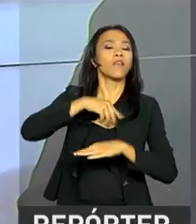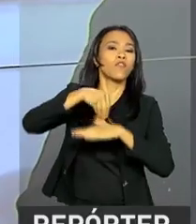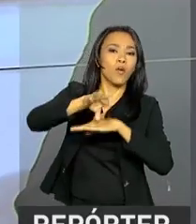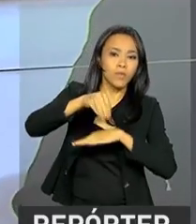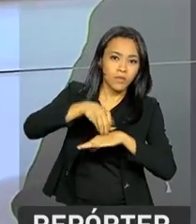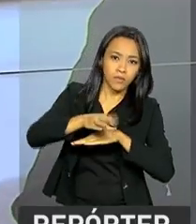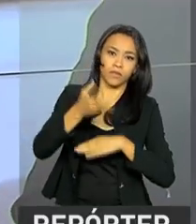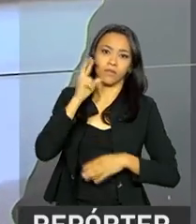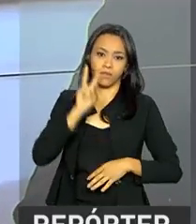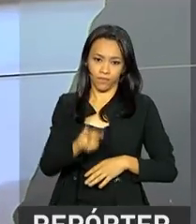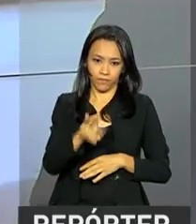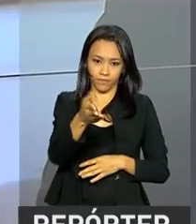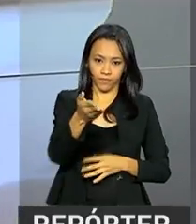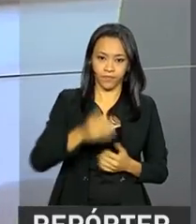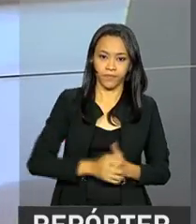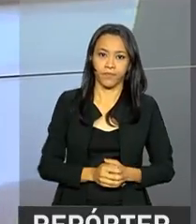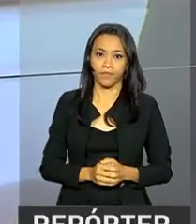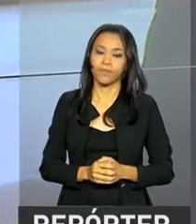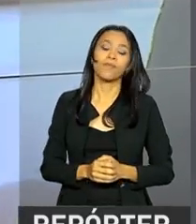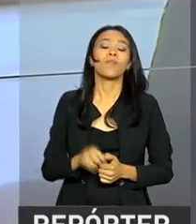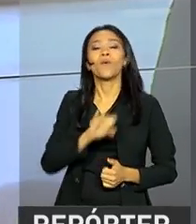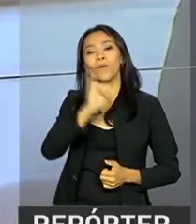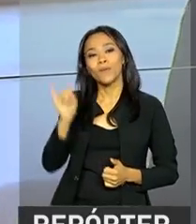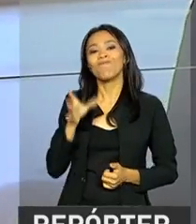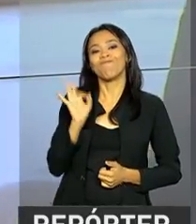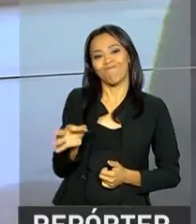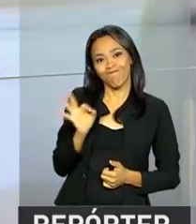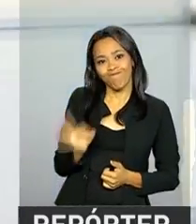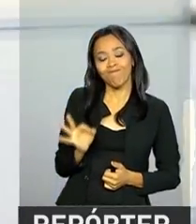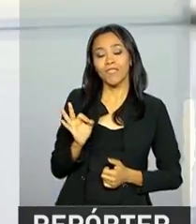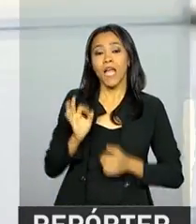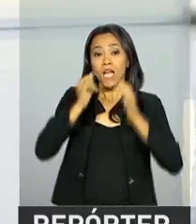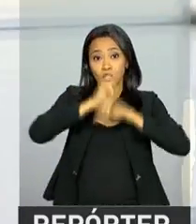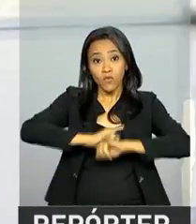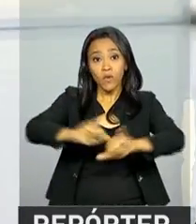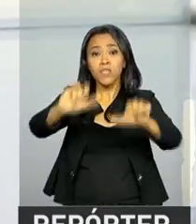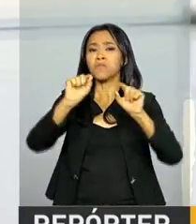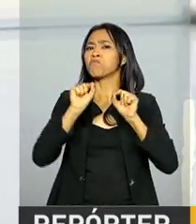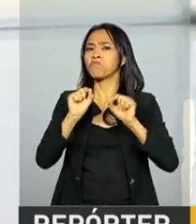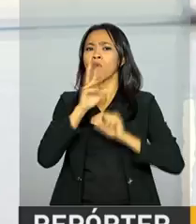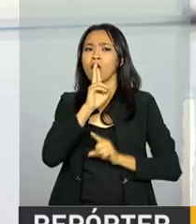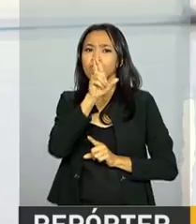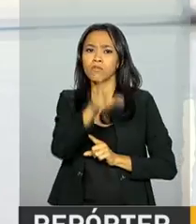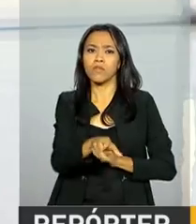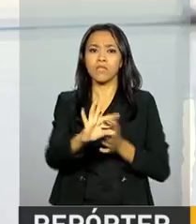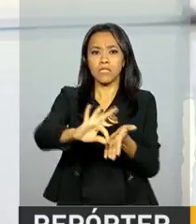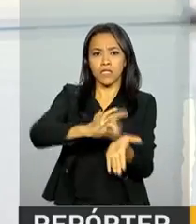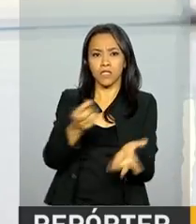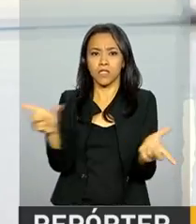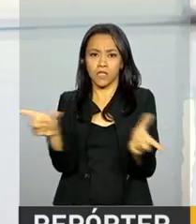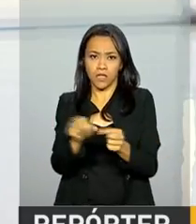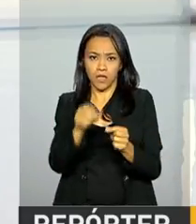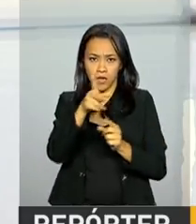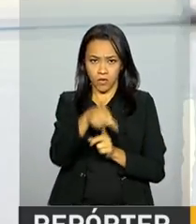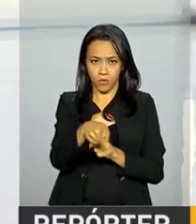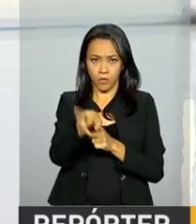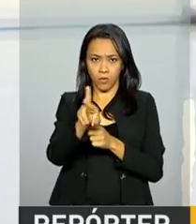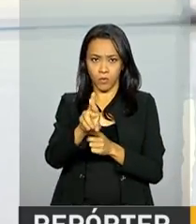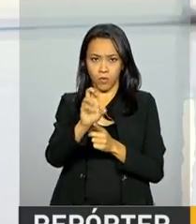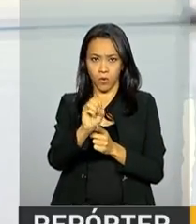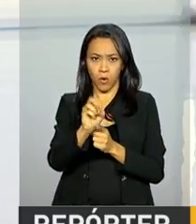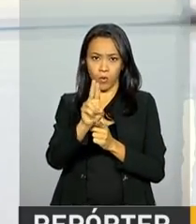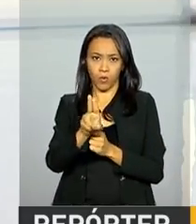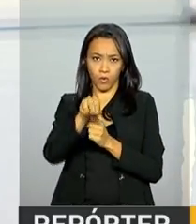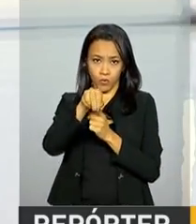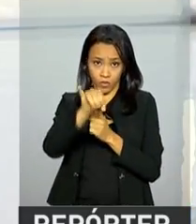o João Pedro o Leandro exatamente a divulgação do resultado das inscrições do proun o programa Universidade para